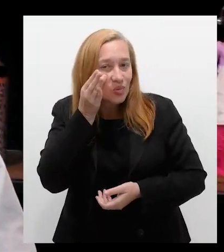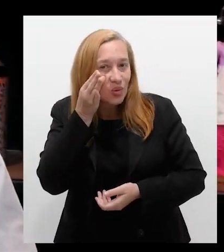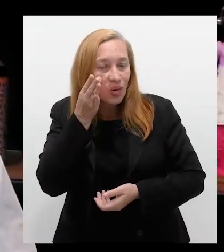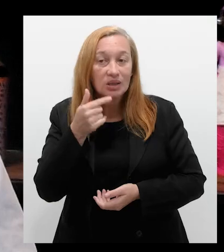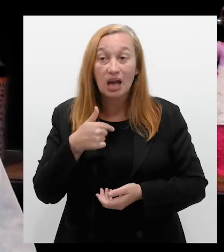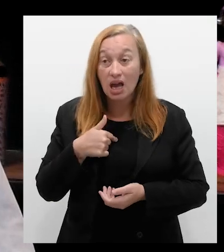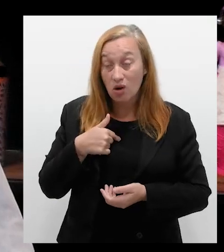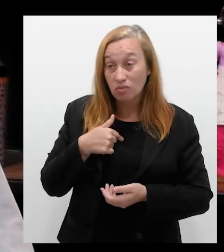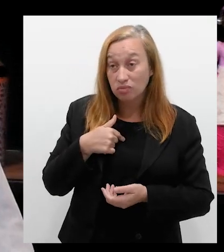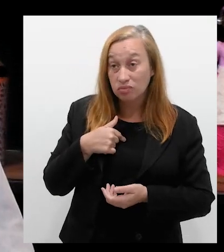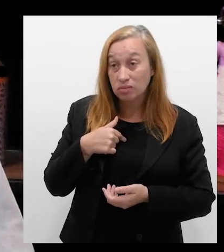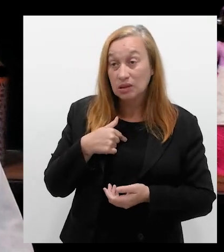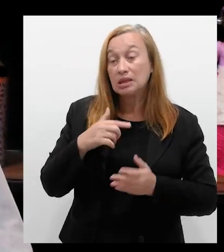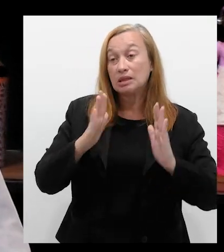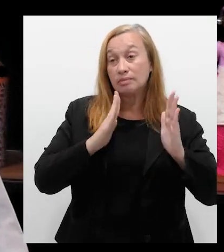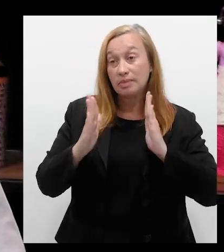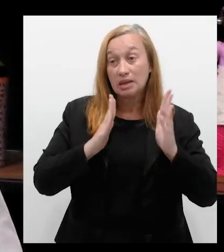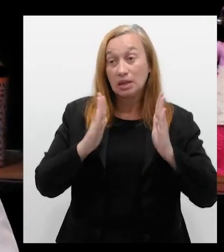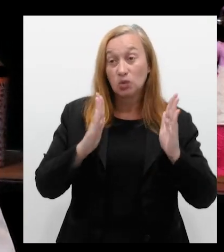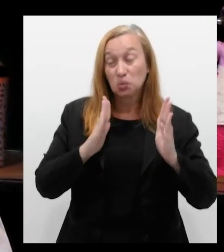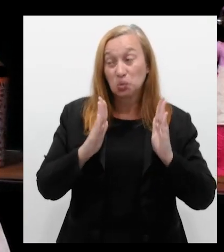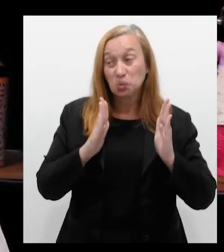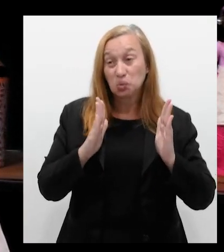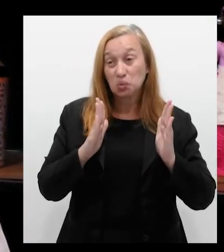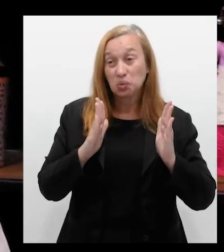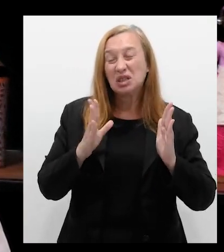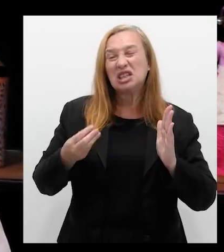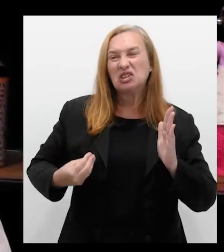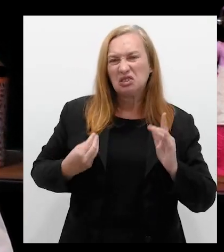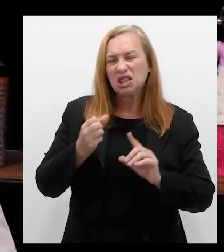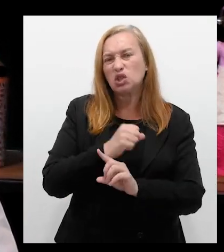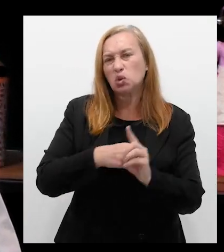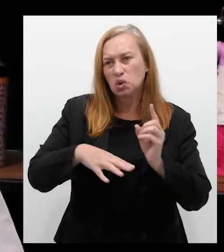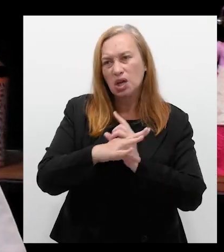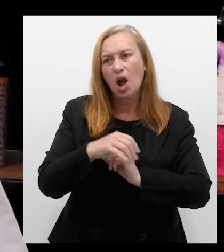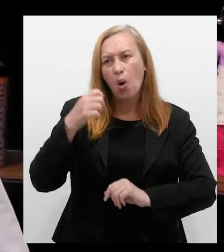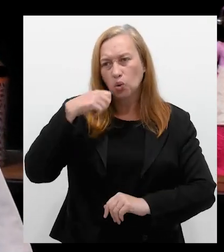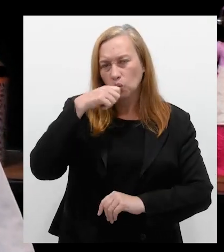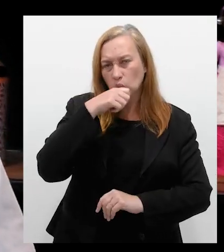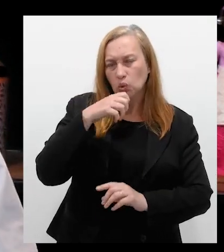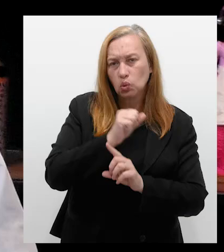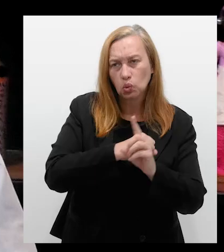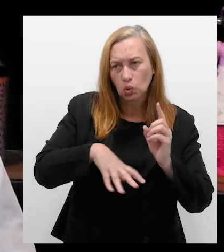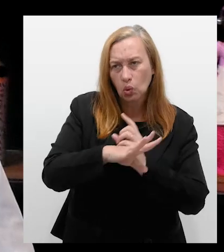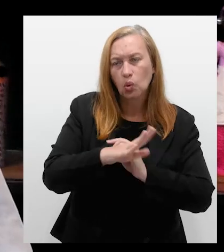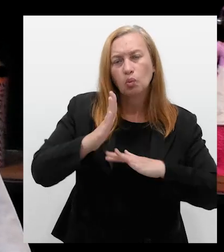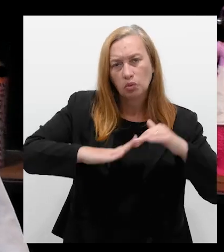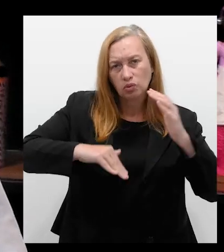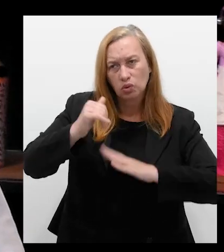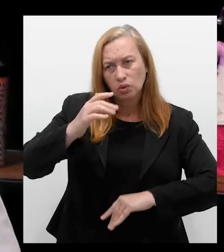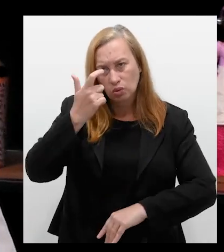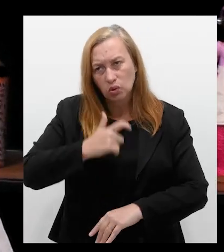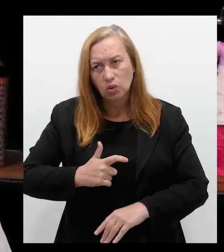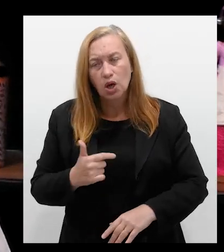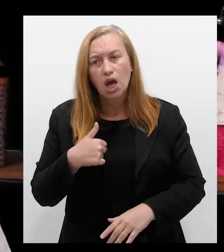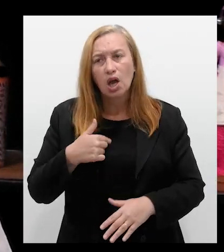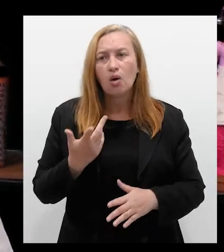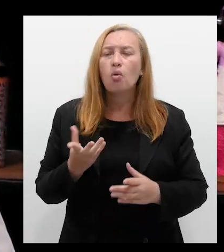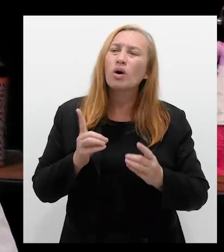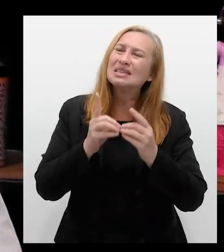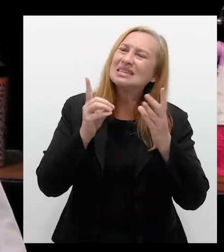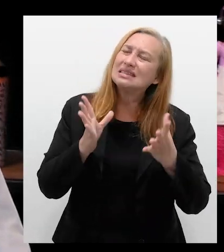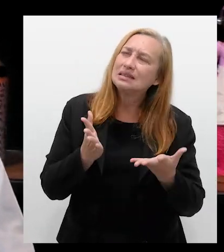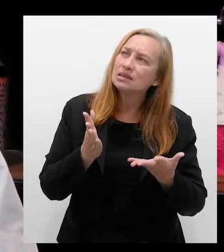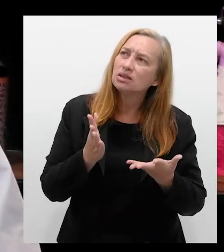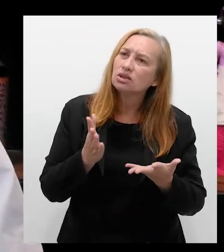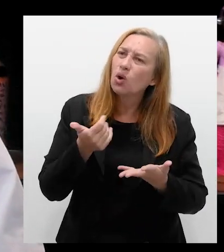curiosa, né? Eu, nesse meu tempo de vida social, odontologia social como profissional, eu atendi já